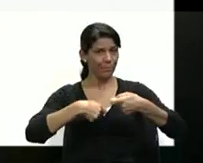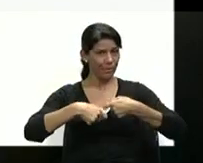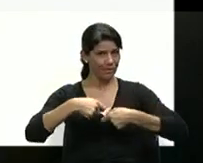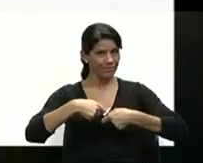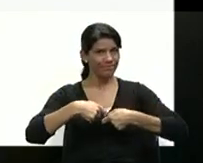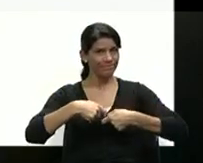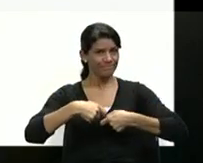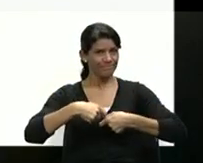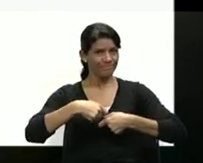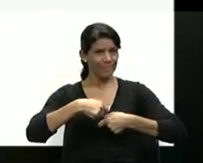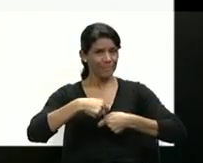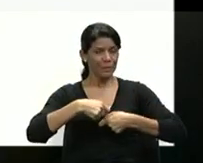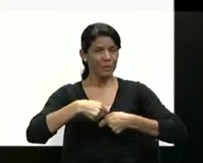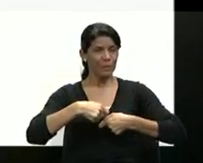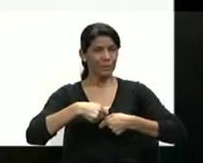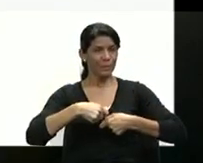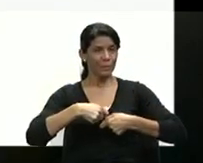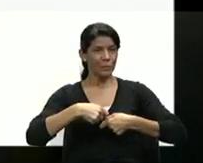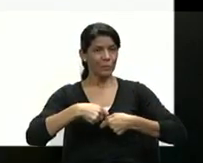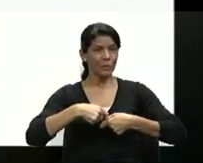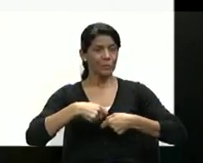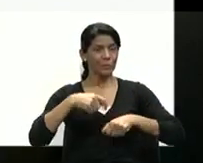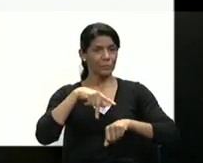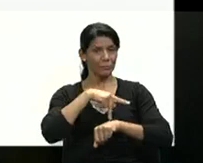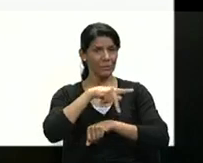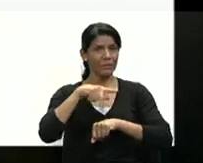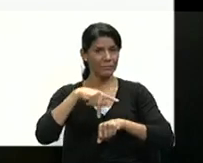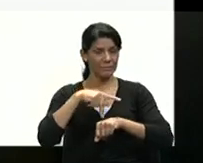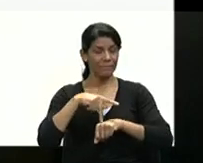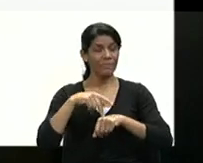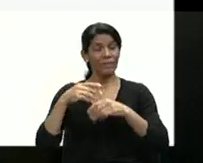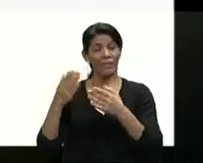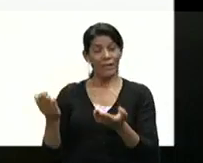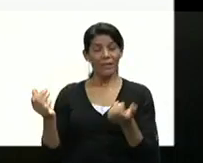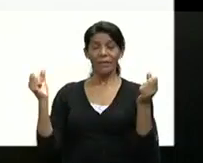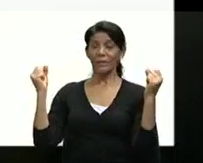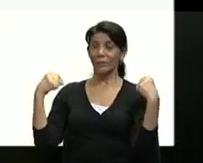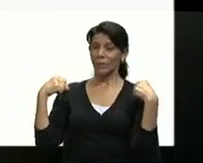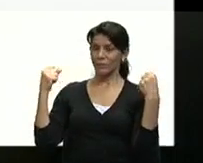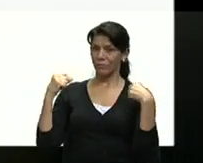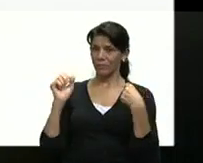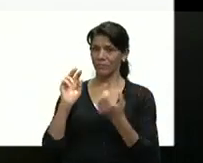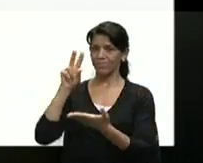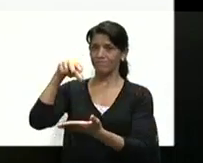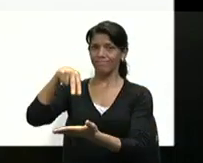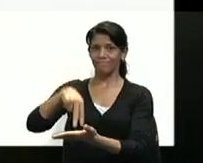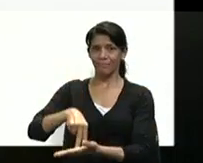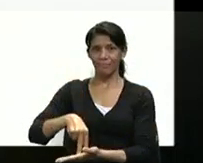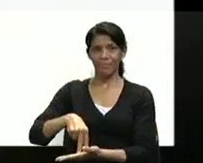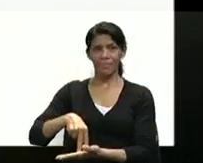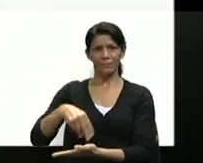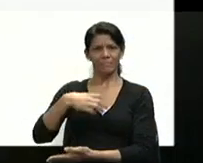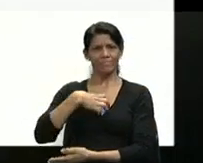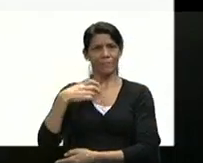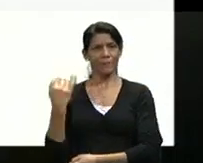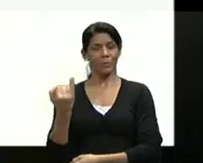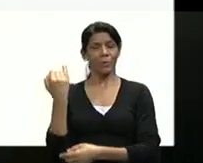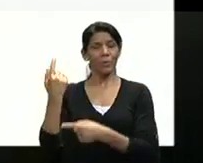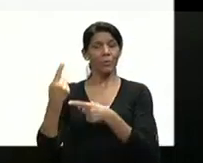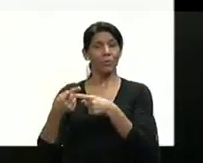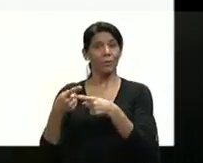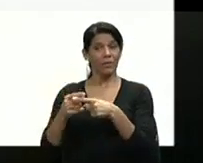aí a educação física ela entra aqui de uma forma muito importante, porque ela atua tanto